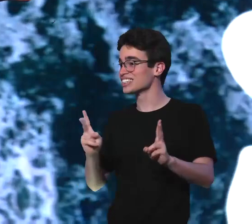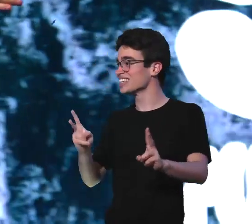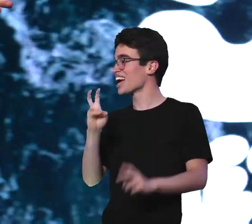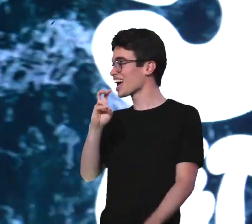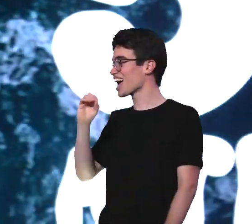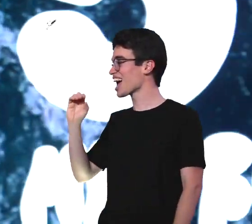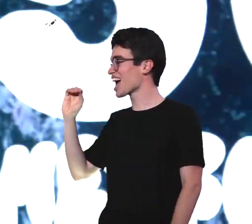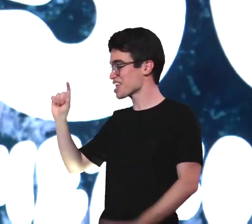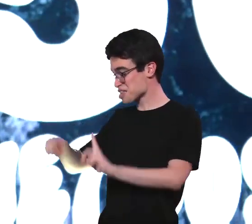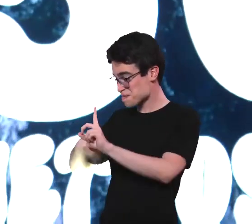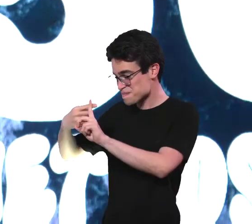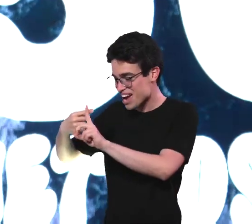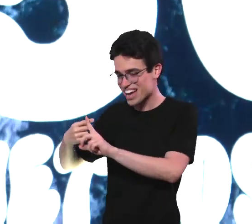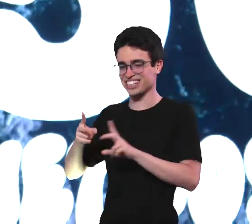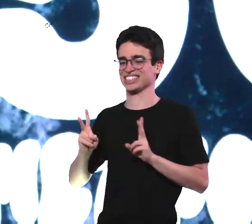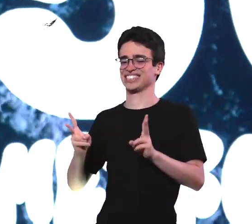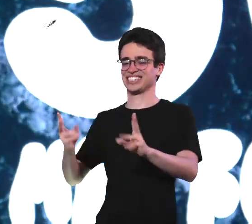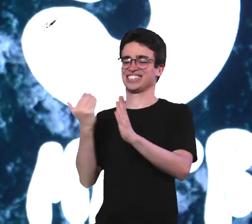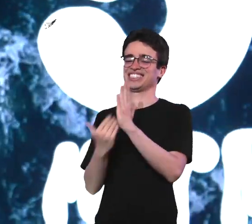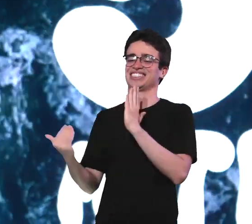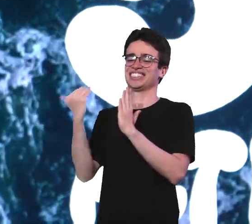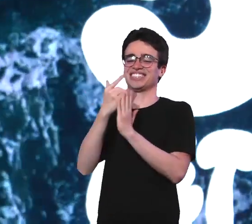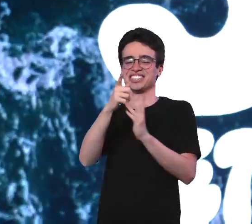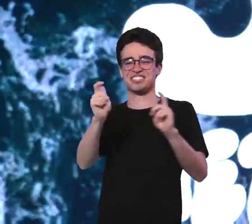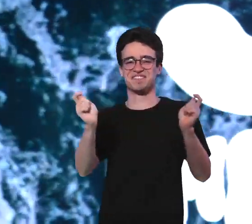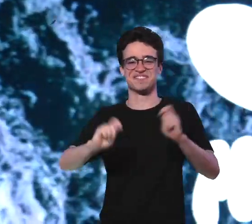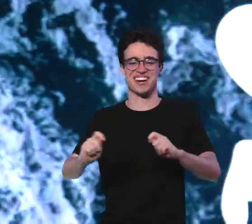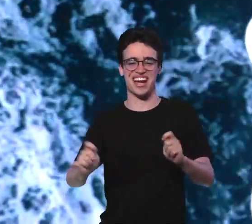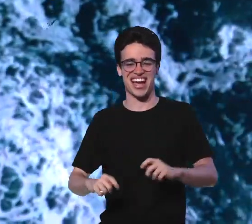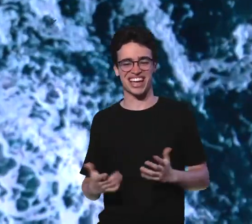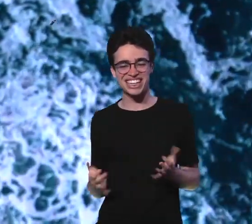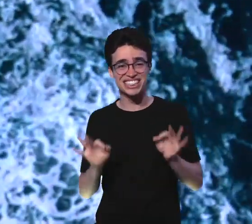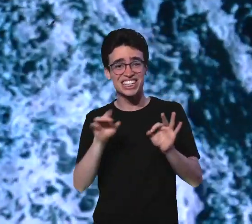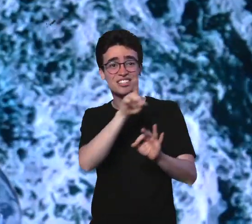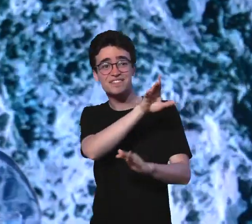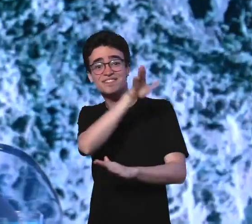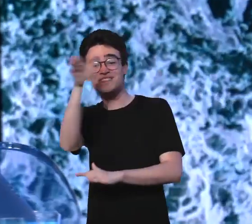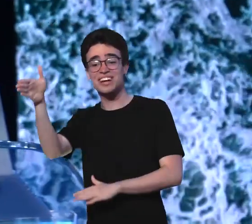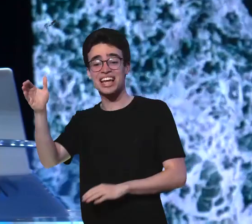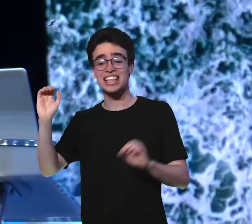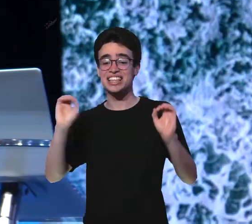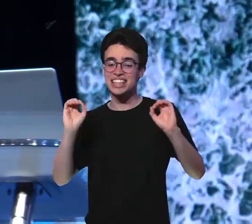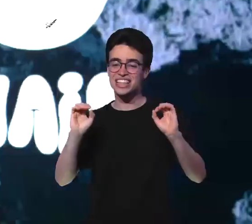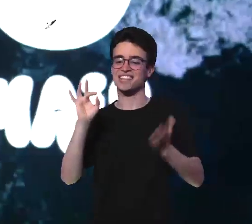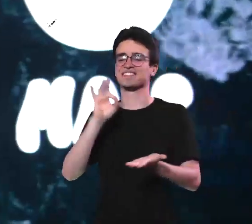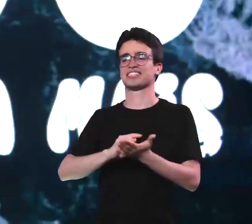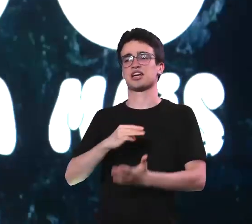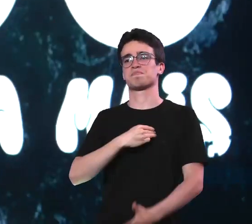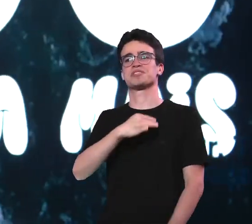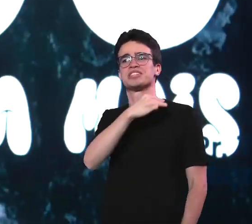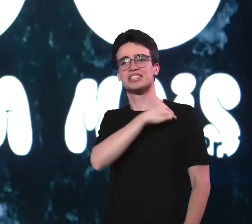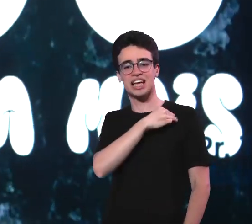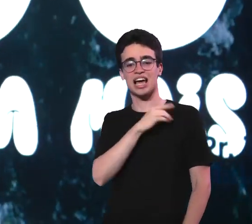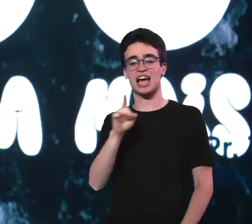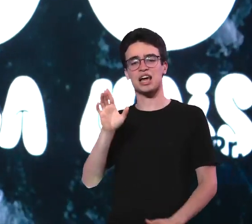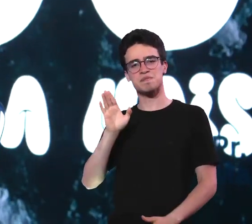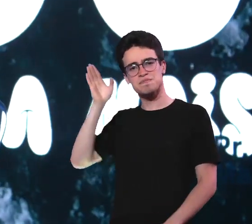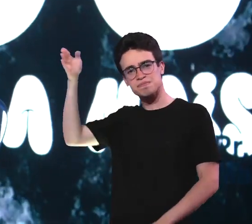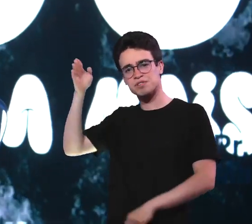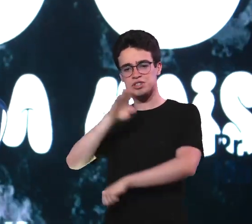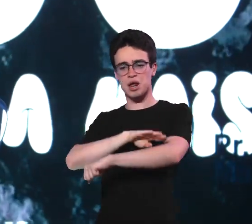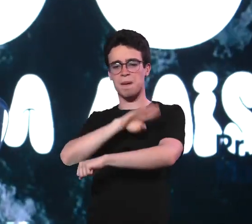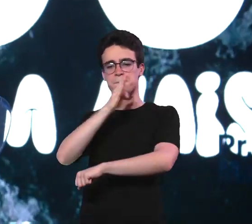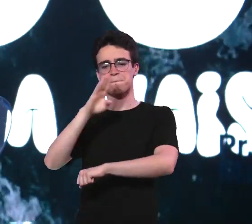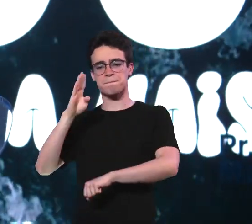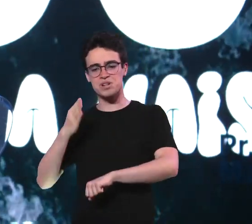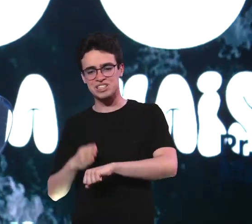a mais. Foi uma bênção. E se você não foi ainda, é um ministério onde a gente sobe a montanha